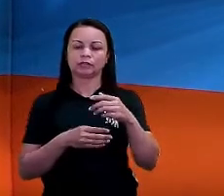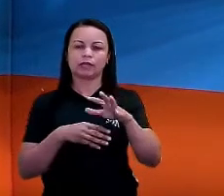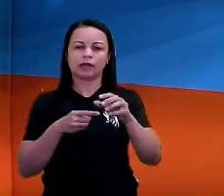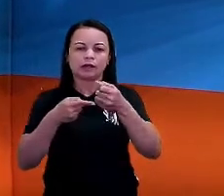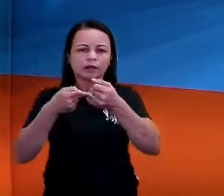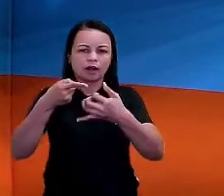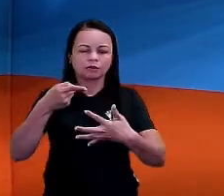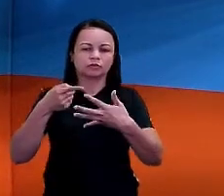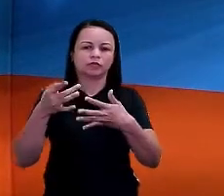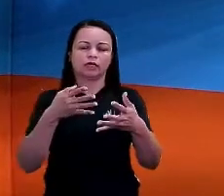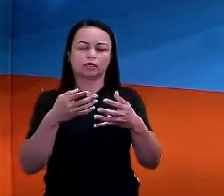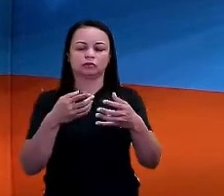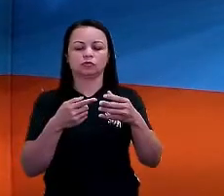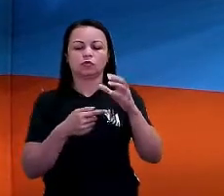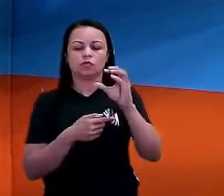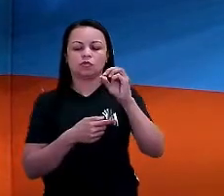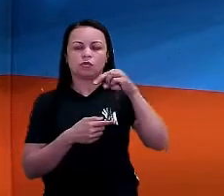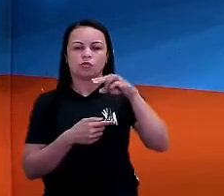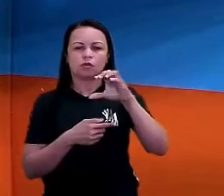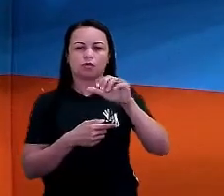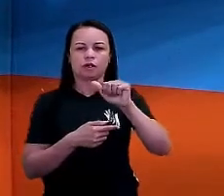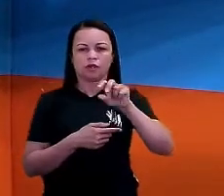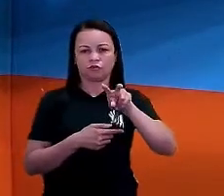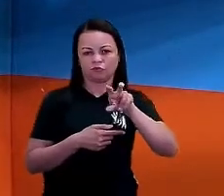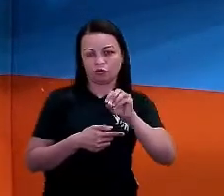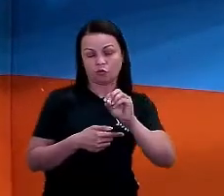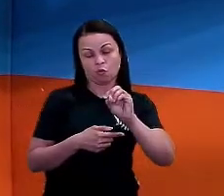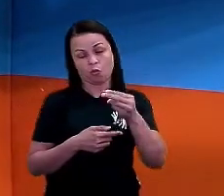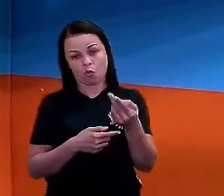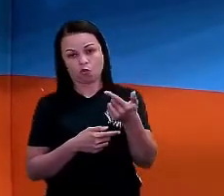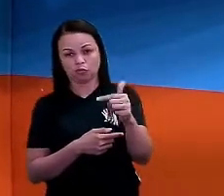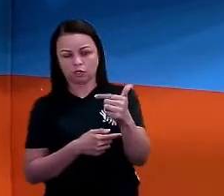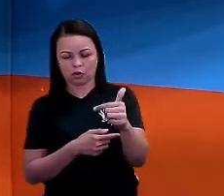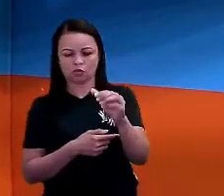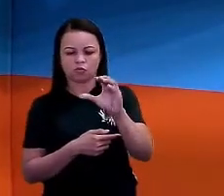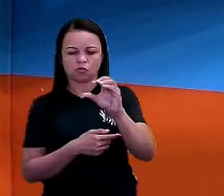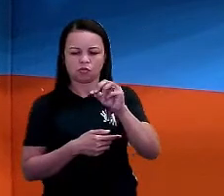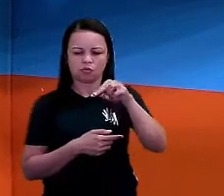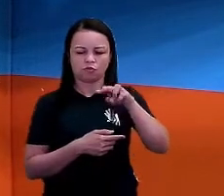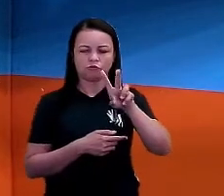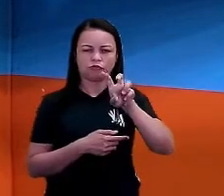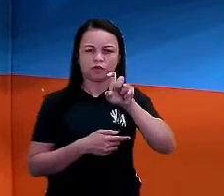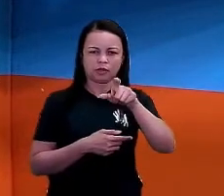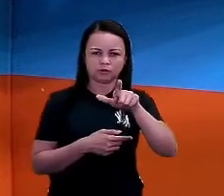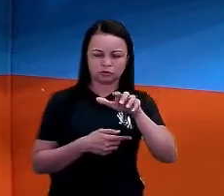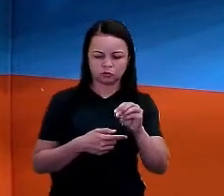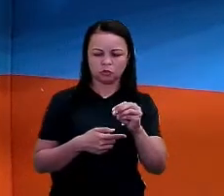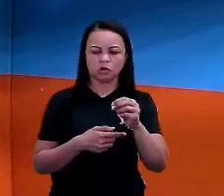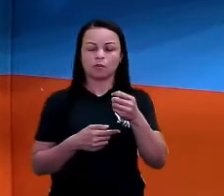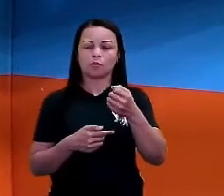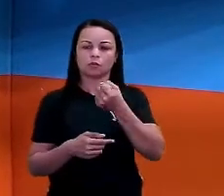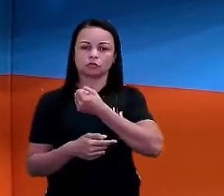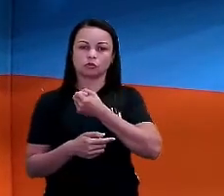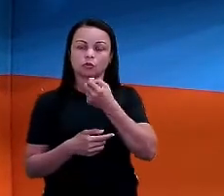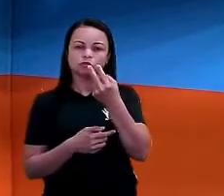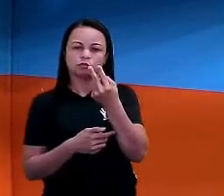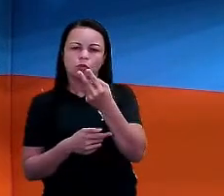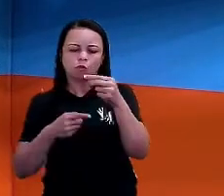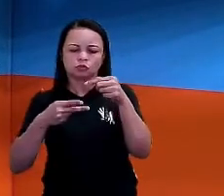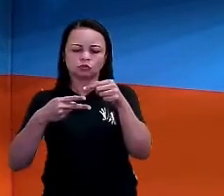como côncavo ou não convexo quando um segmento de reta formado por dois pontos A e B não